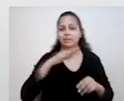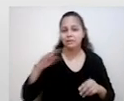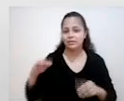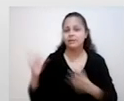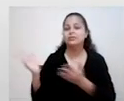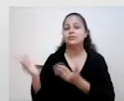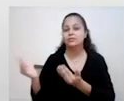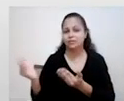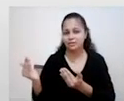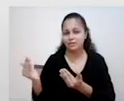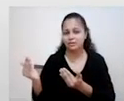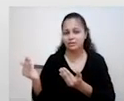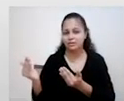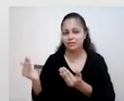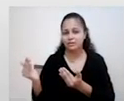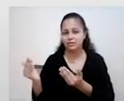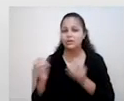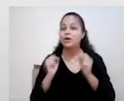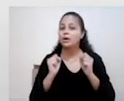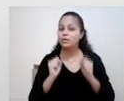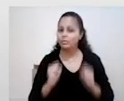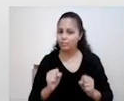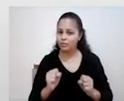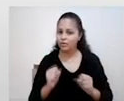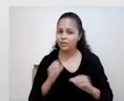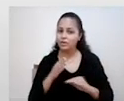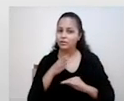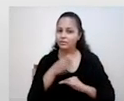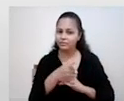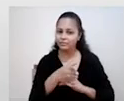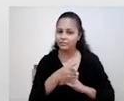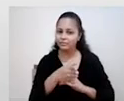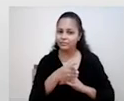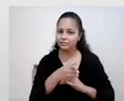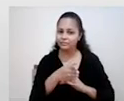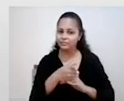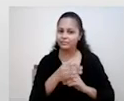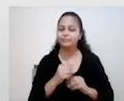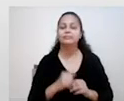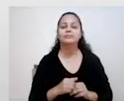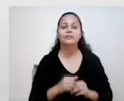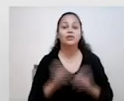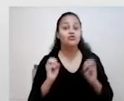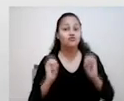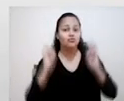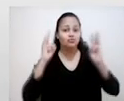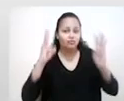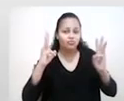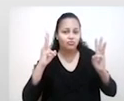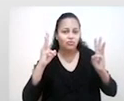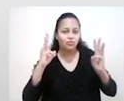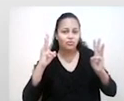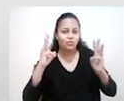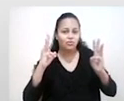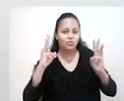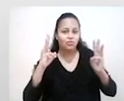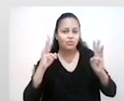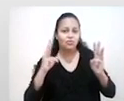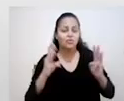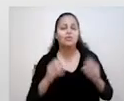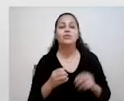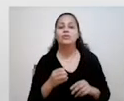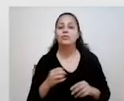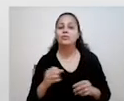dos adolescentes, eles poderão neles ingressar. Então, ele falou que se o espetáculo for adequado, as